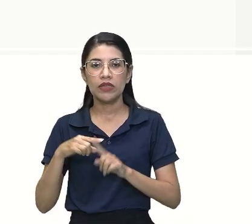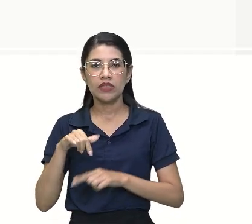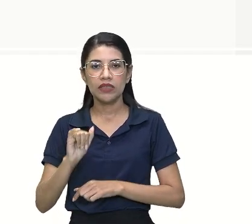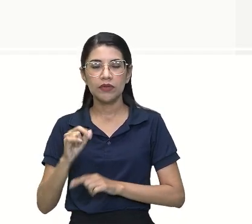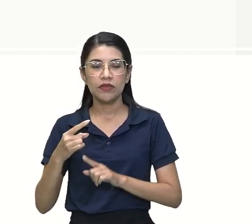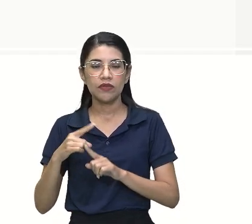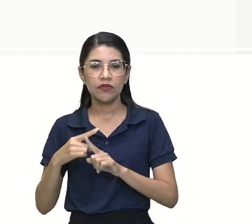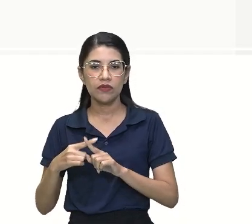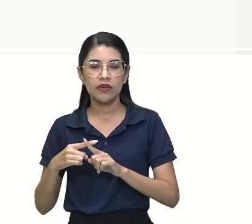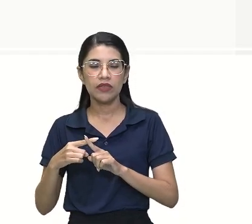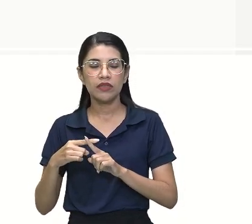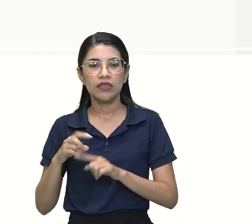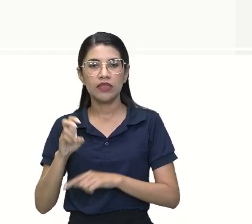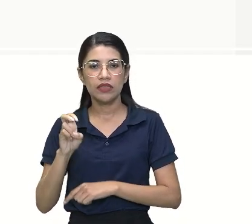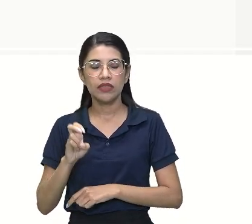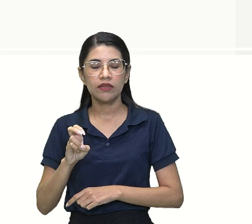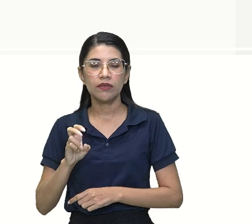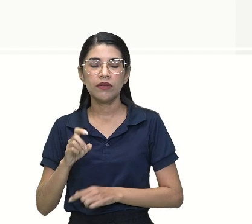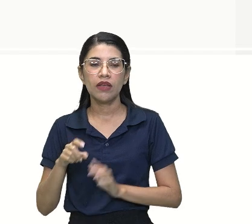negativo